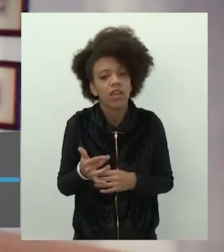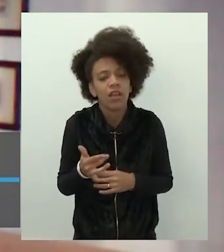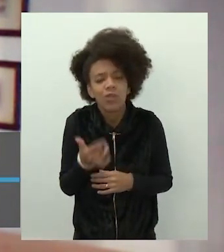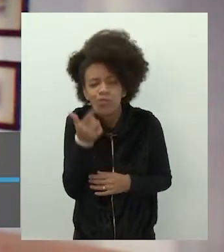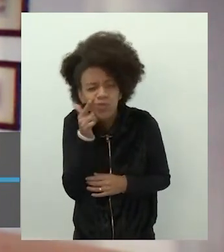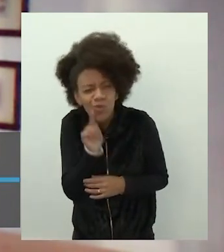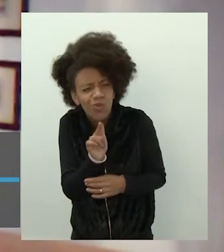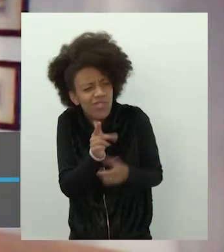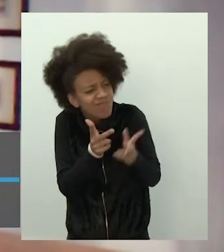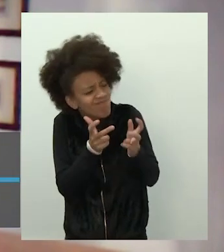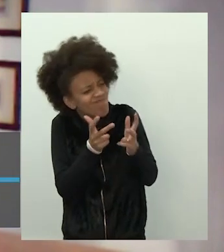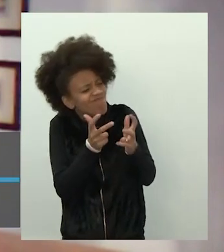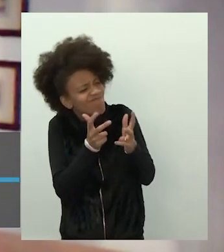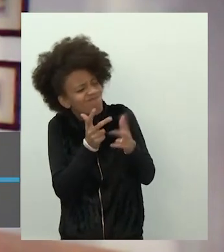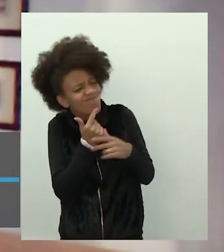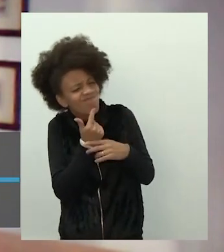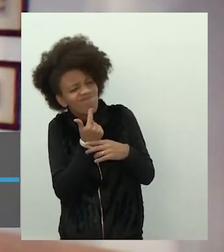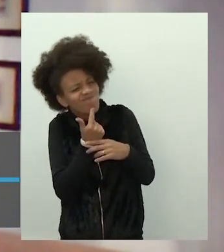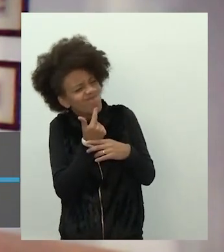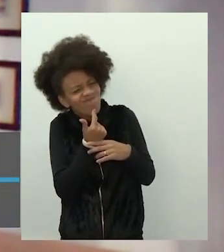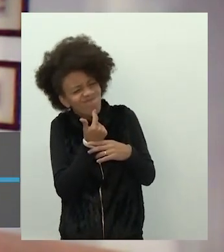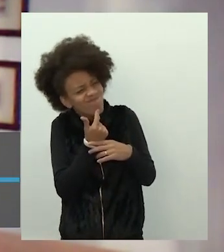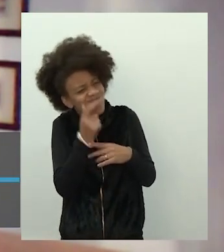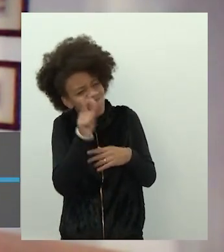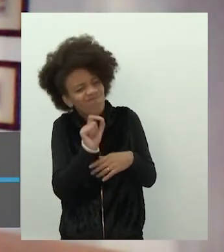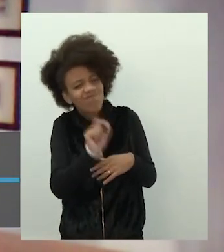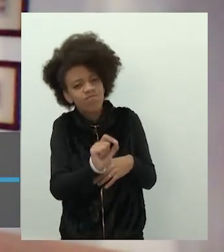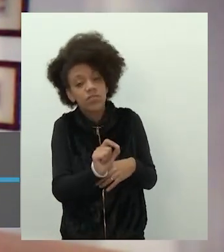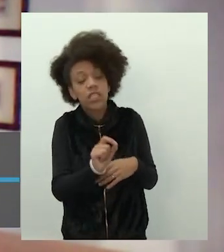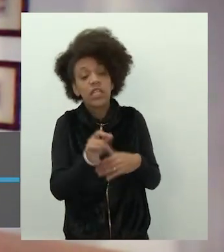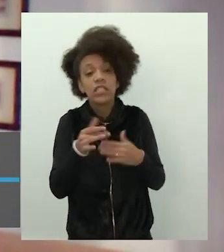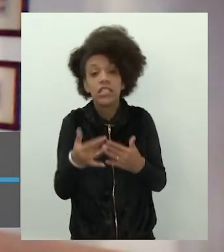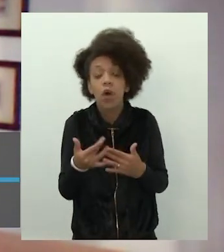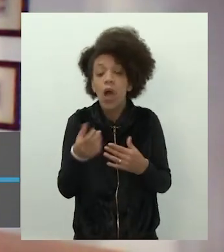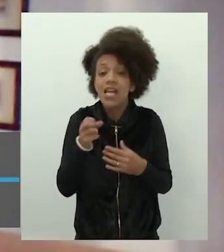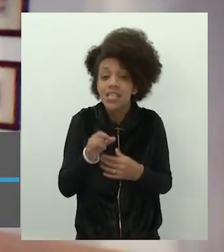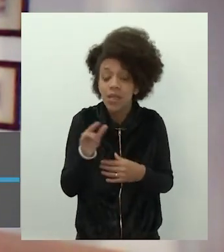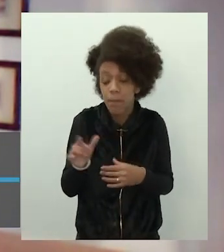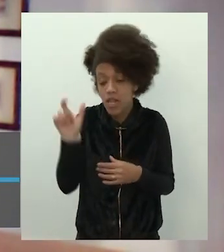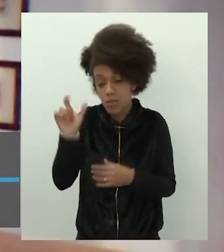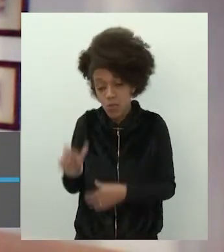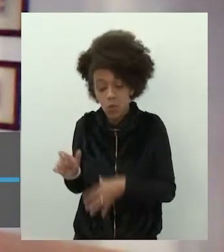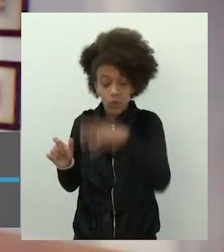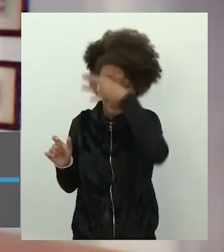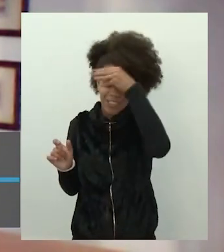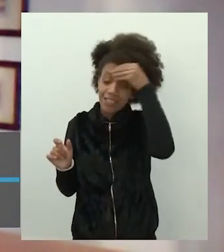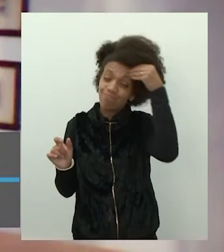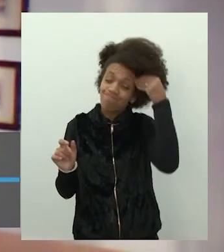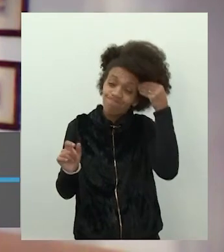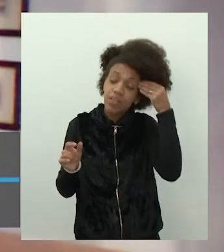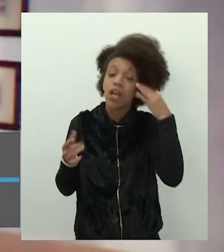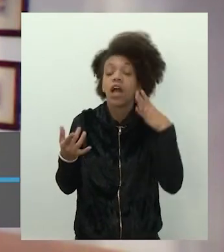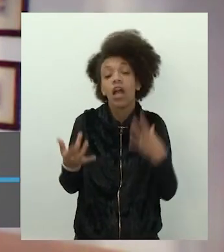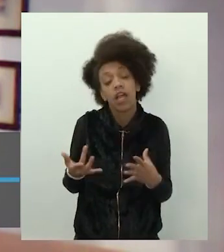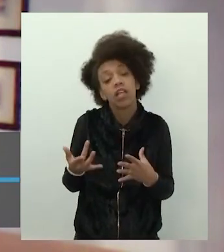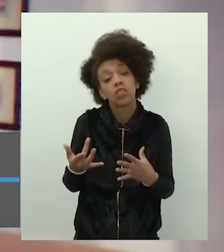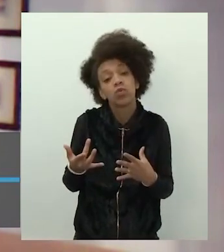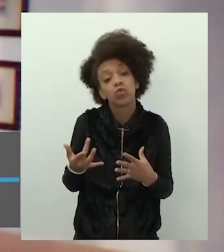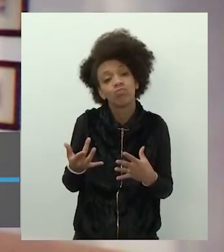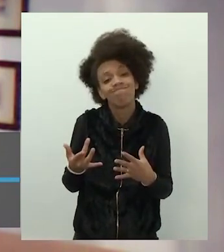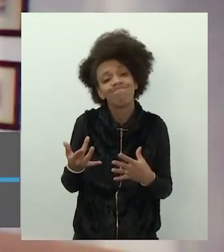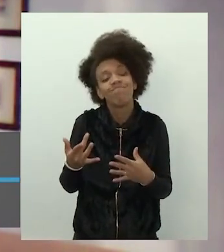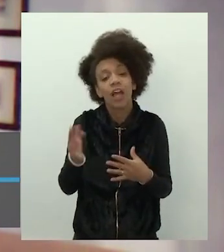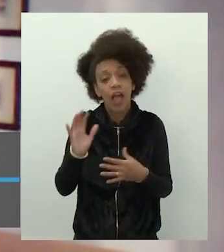conseguindo interpretar bem. Então, se até para quem tem demência isso funciona,